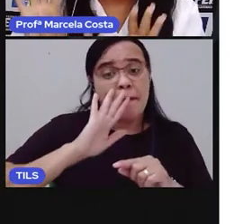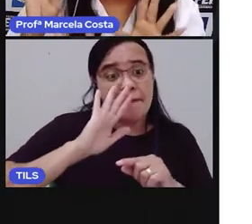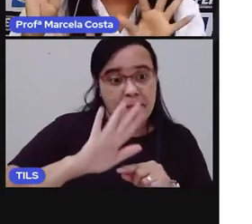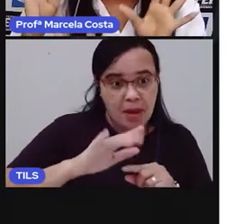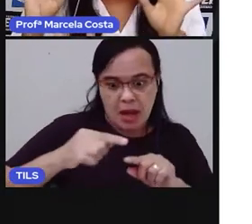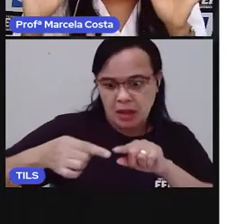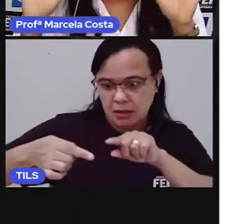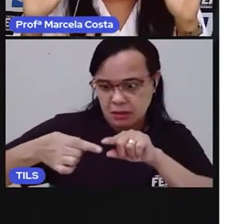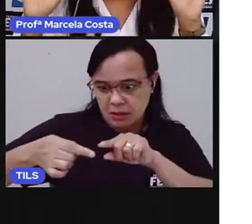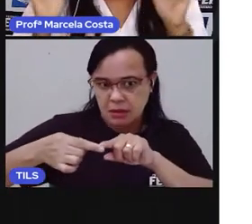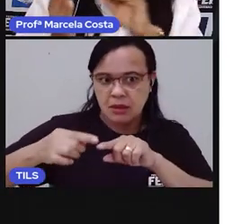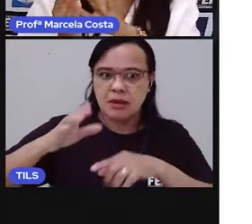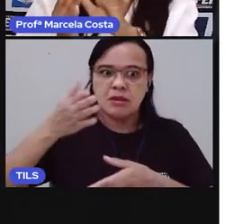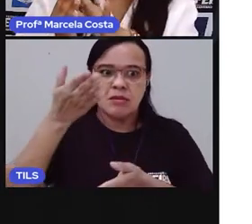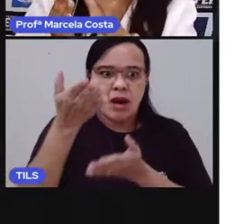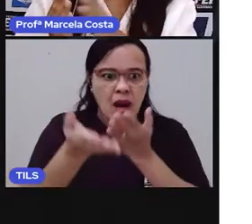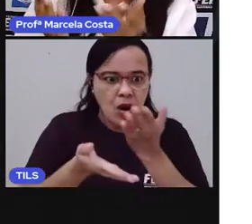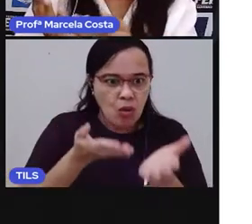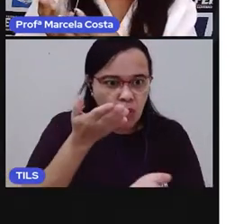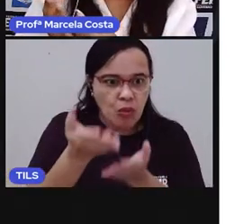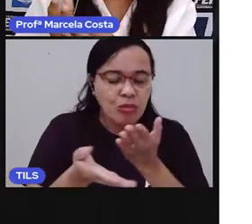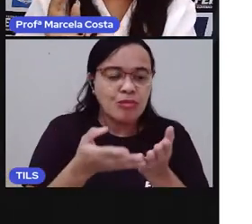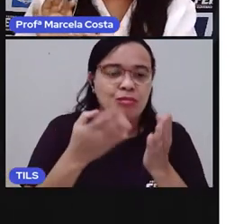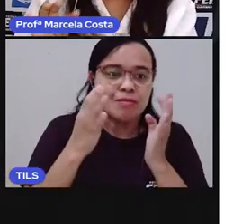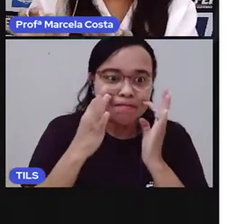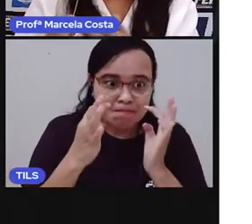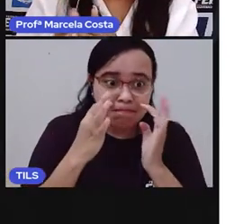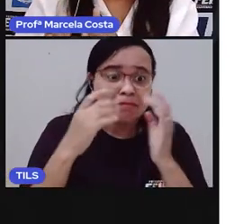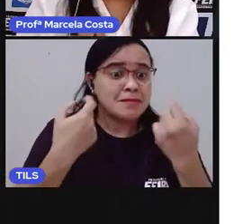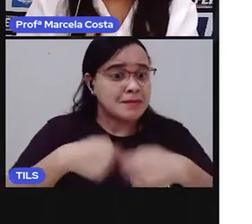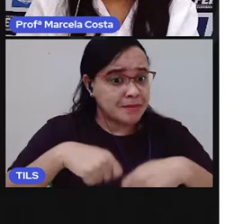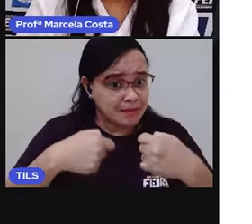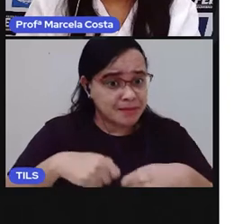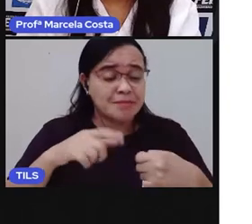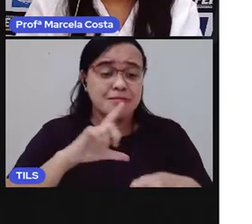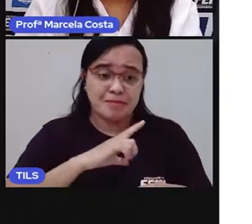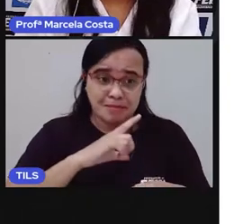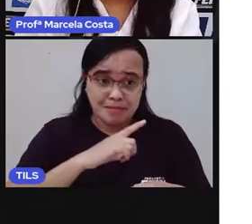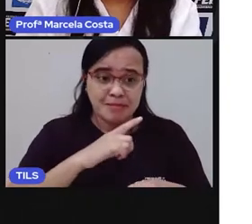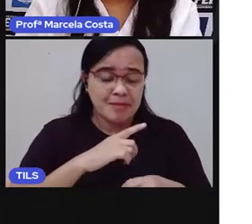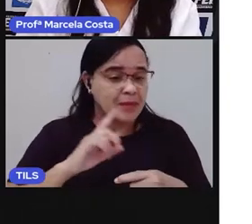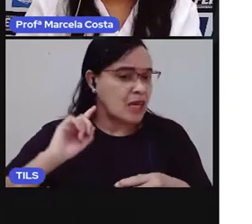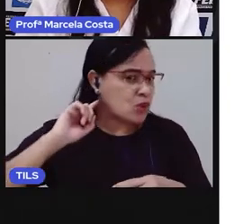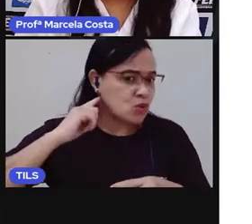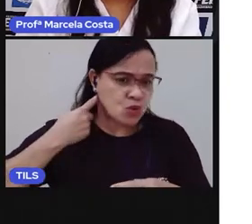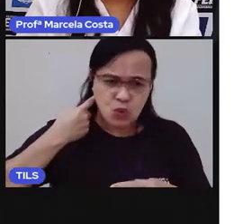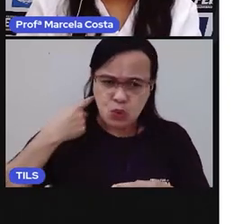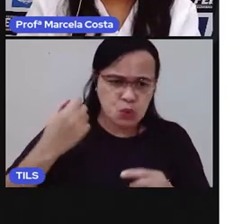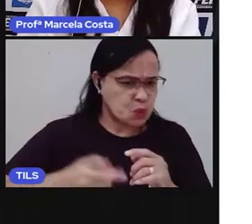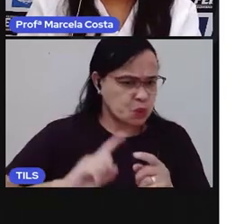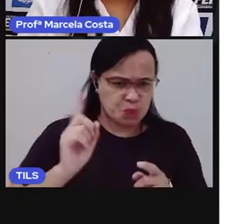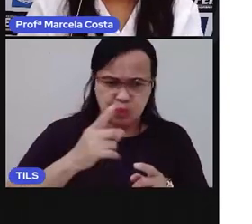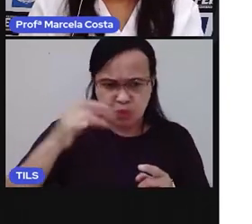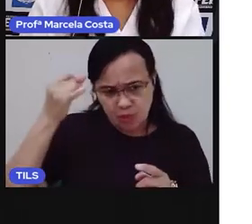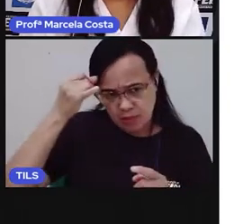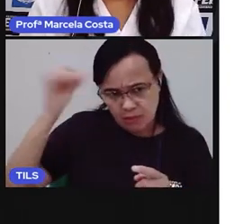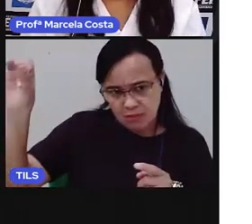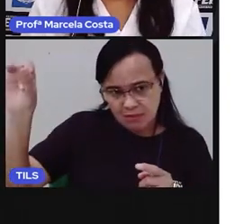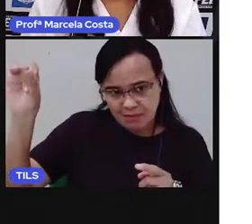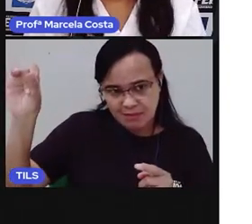da higiene para mantê-las, ó, sempre limpinhas, sem nenhuma sujeira. Vai estar sempre lavando a mão para não deixar acumular